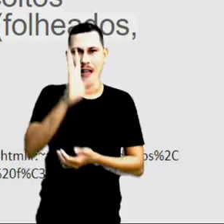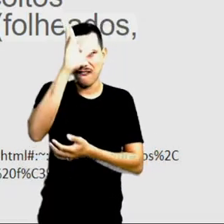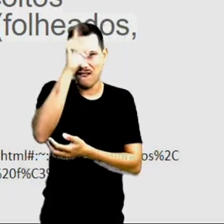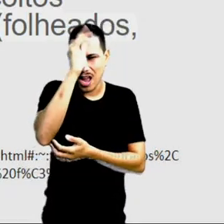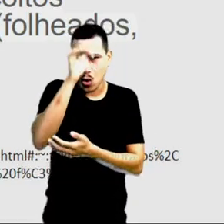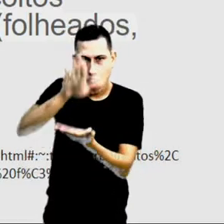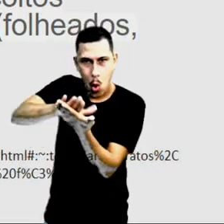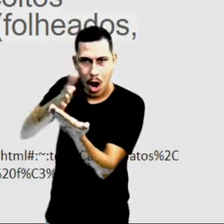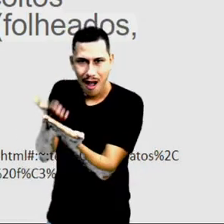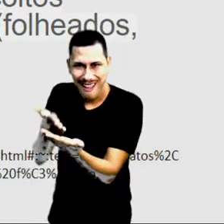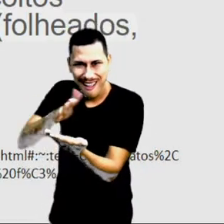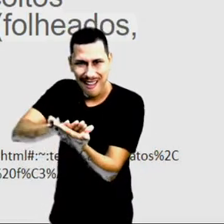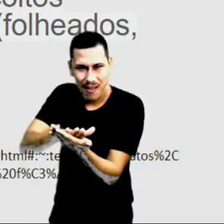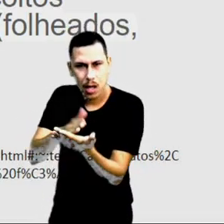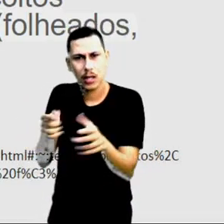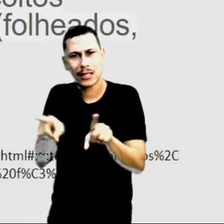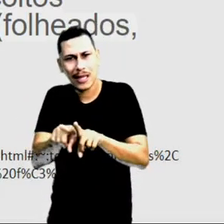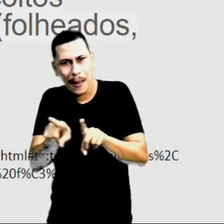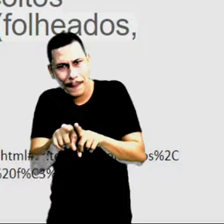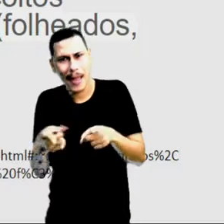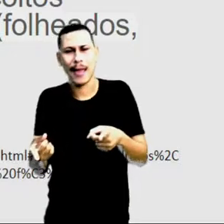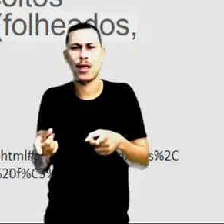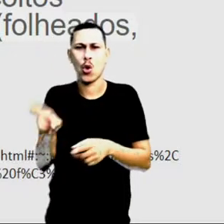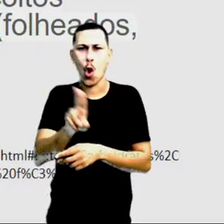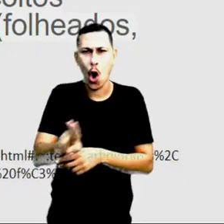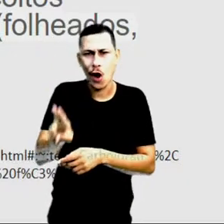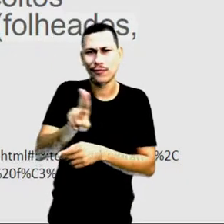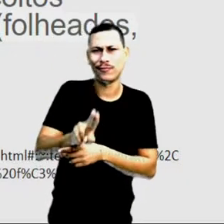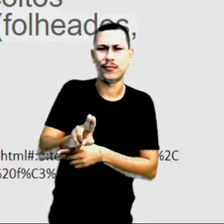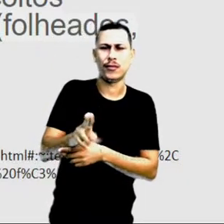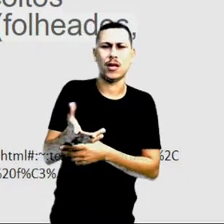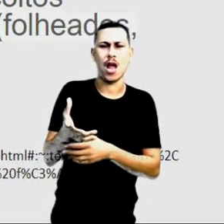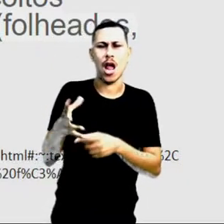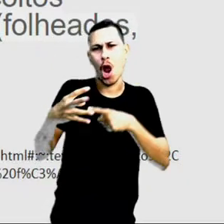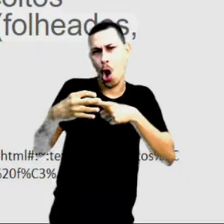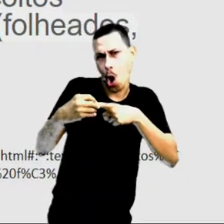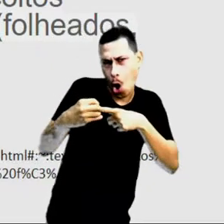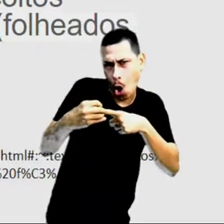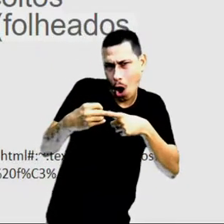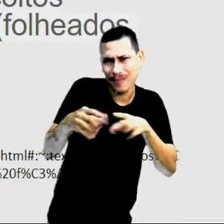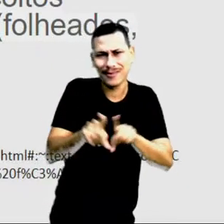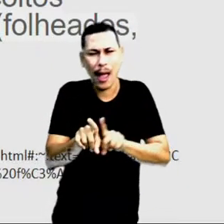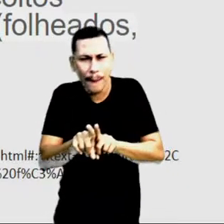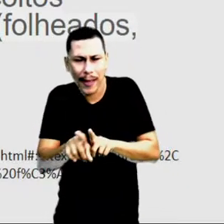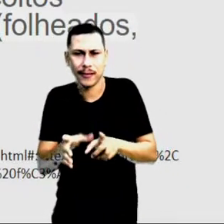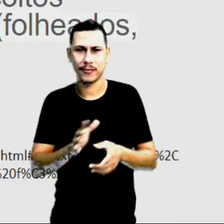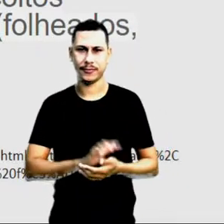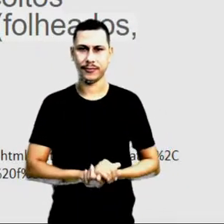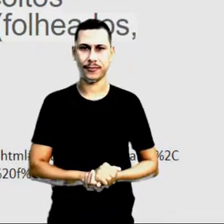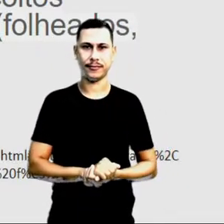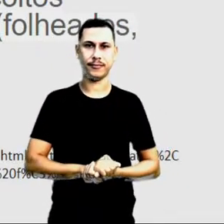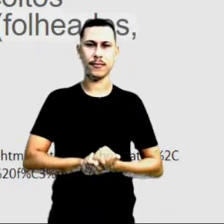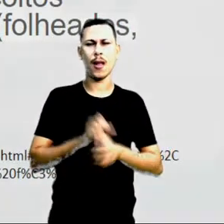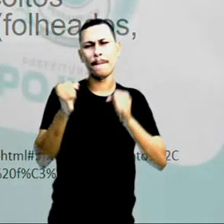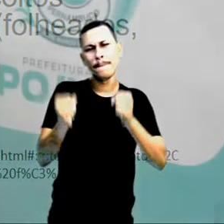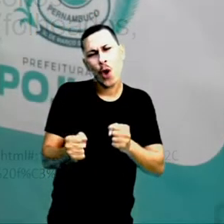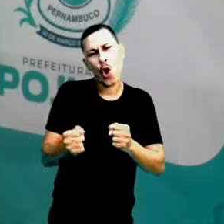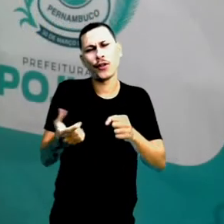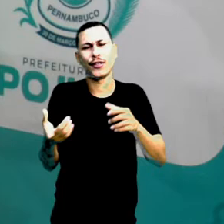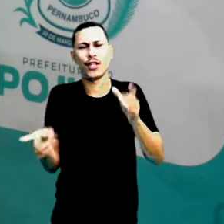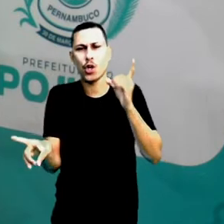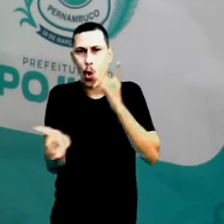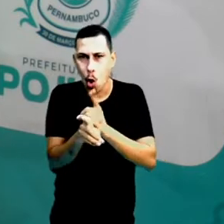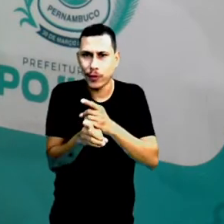de panificações como folhados, croissant, também congelados e industrializados. A gente pode encontrar